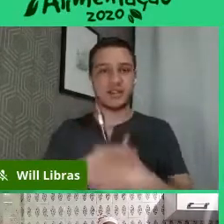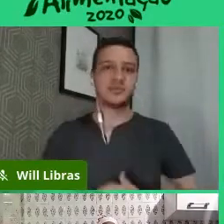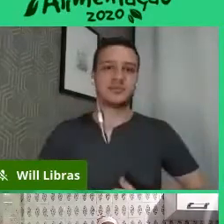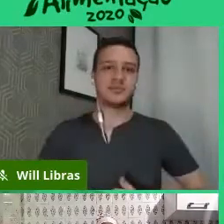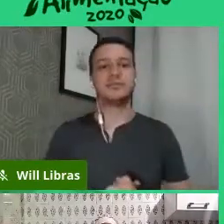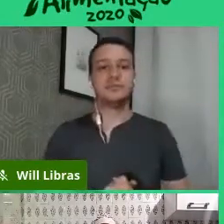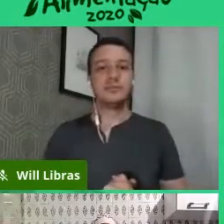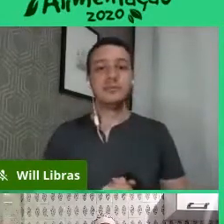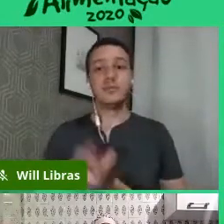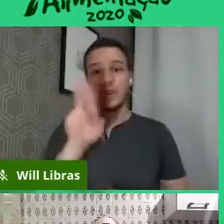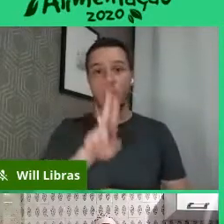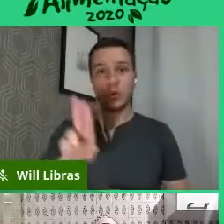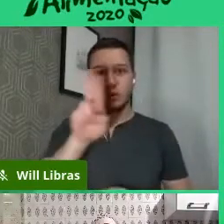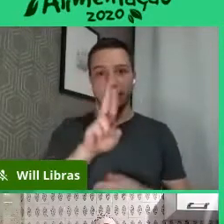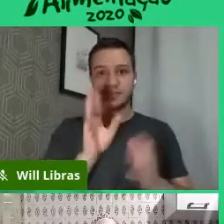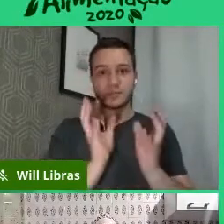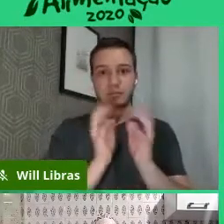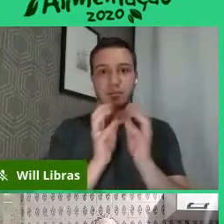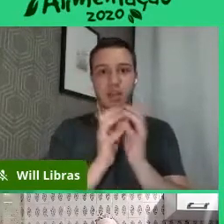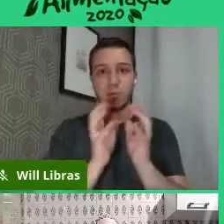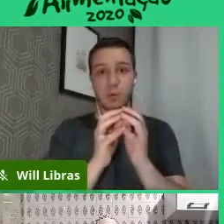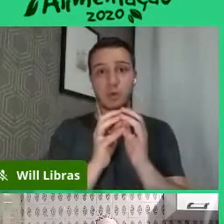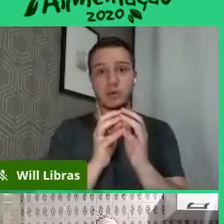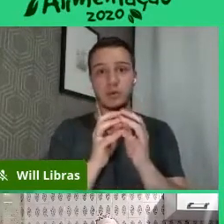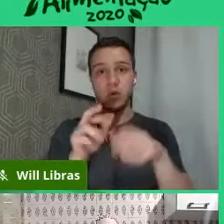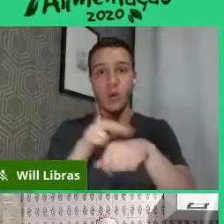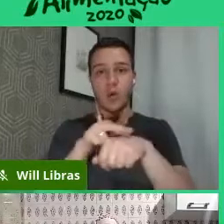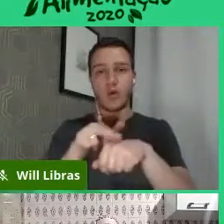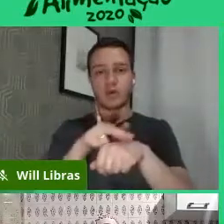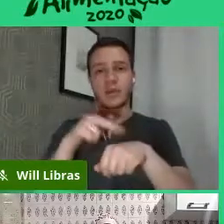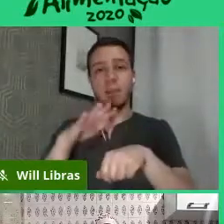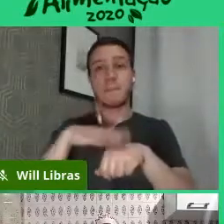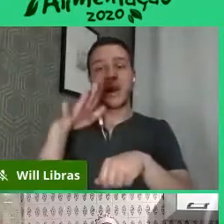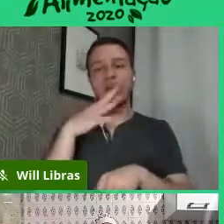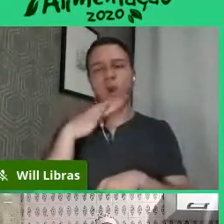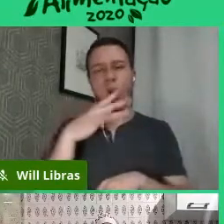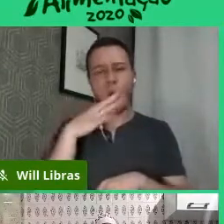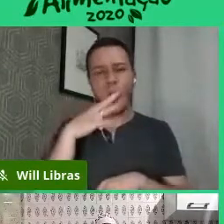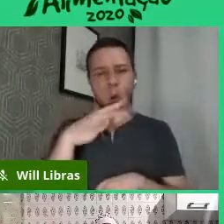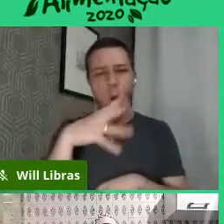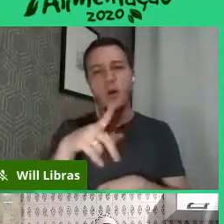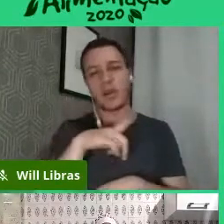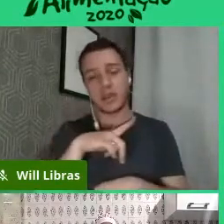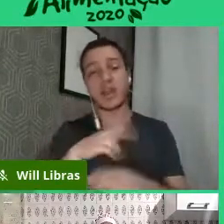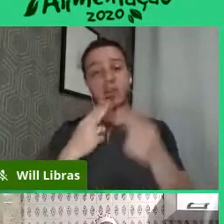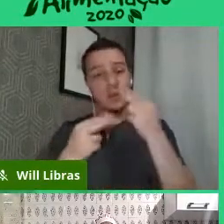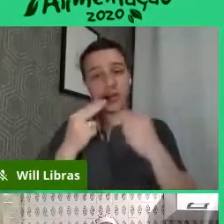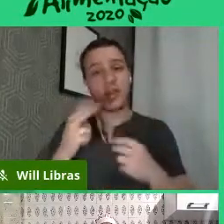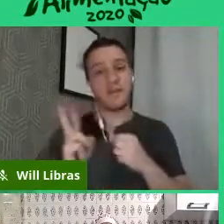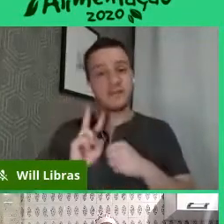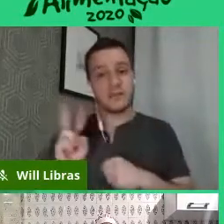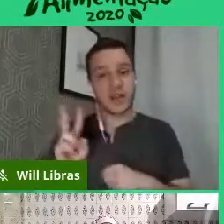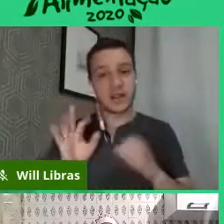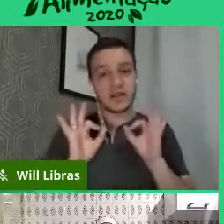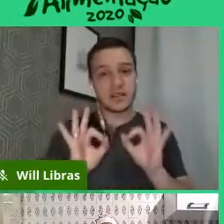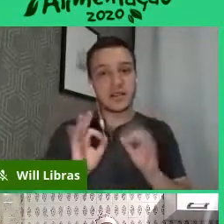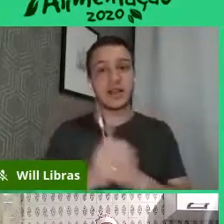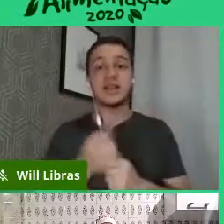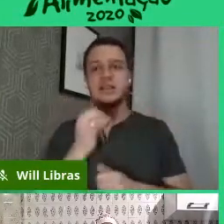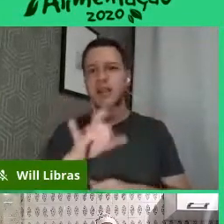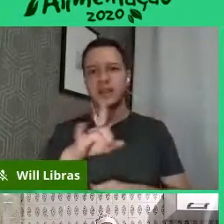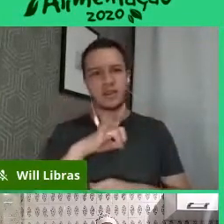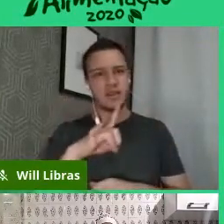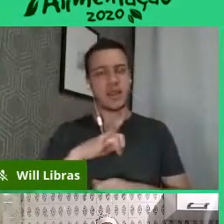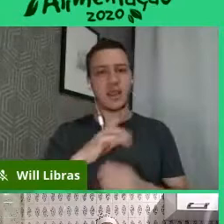Eu usei o repolho roxo, né, para ficar mais colorido, ser mais nutritivo. Se vocês tiverem um repolho branco, não